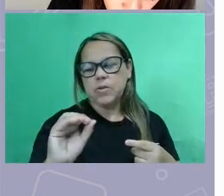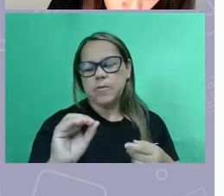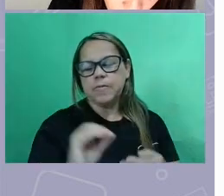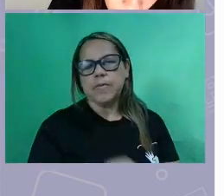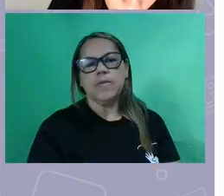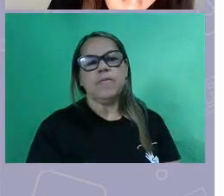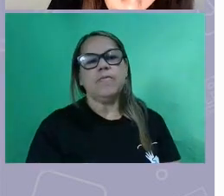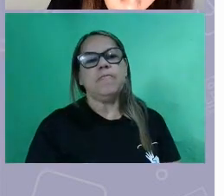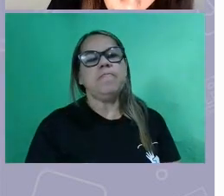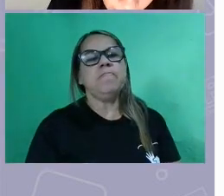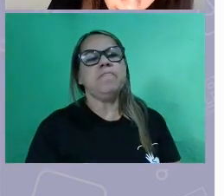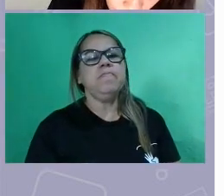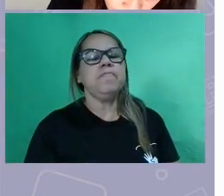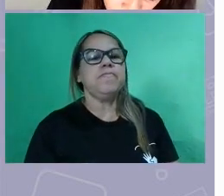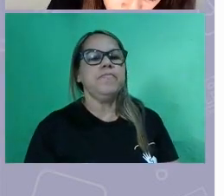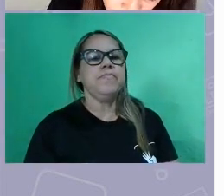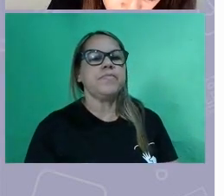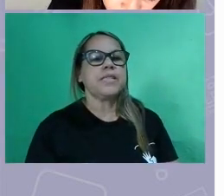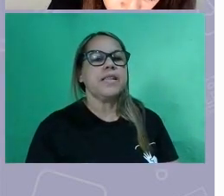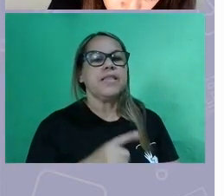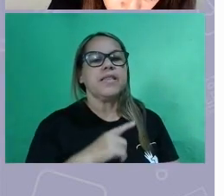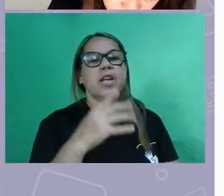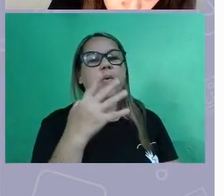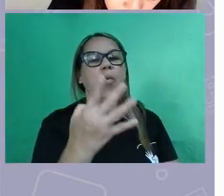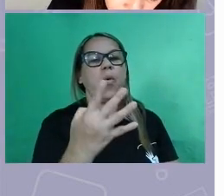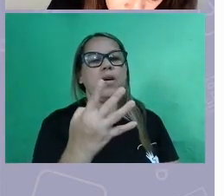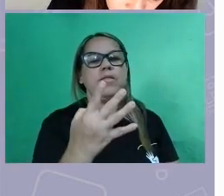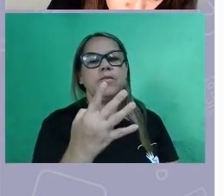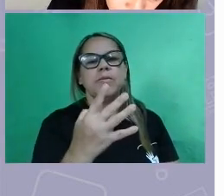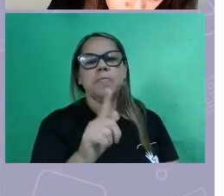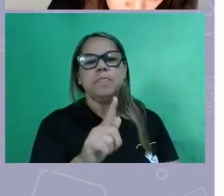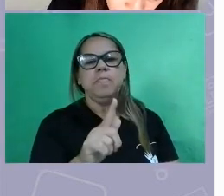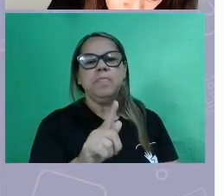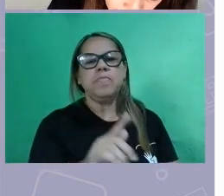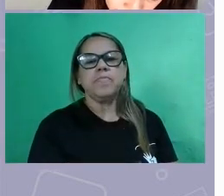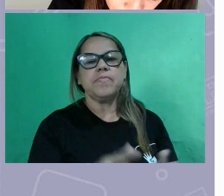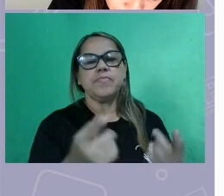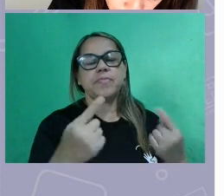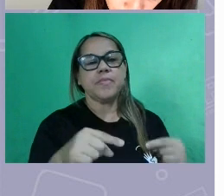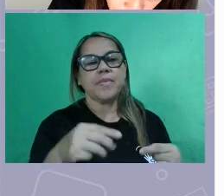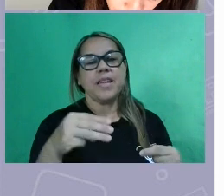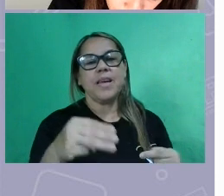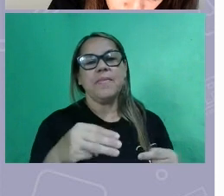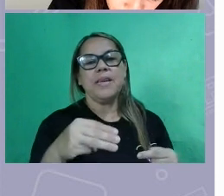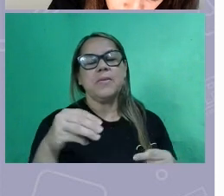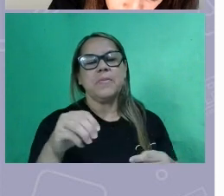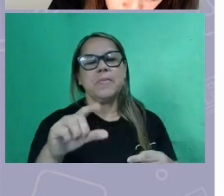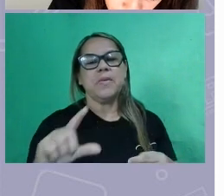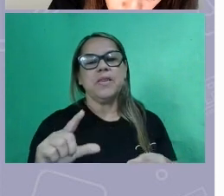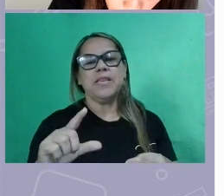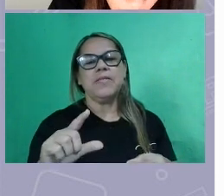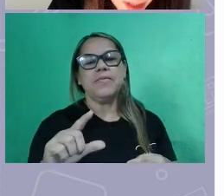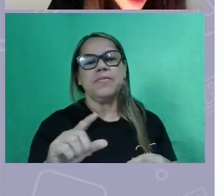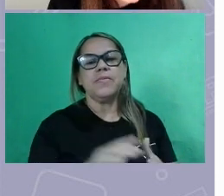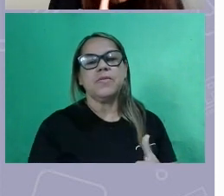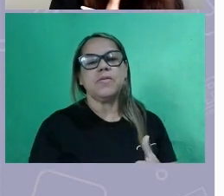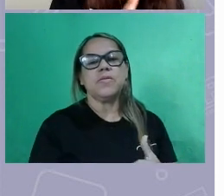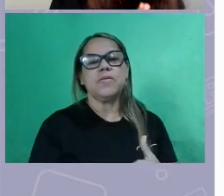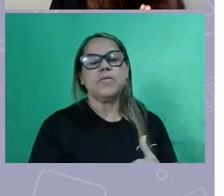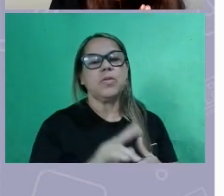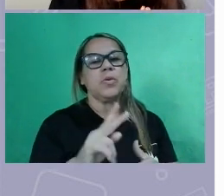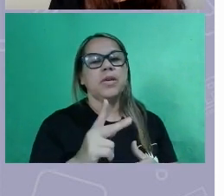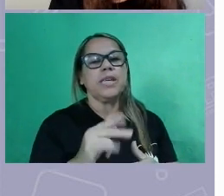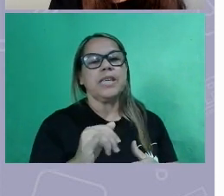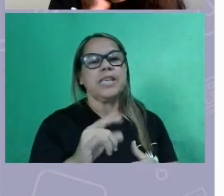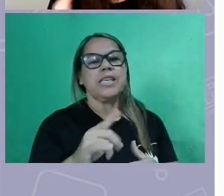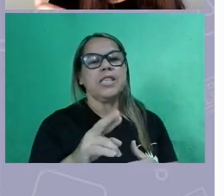né corresponde a 4 gramas e a massa molar do hidrogênio como você tem dois